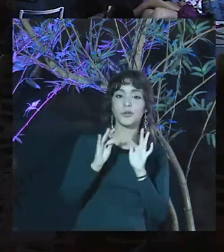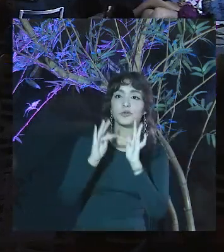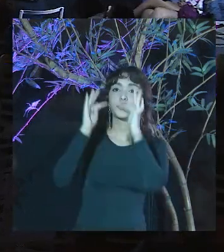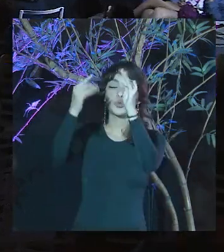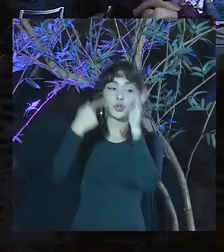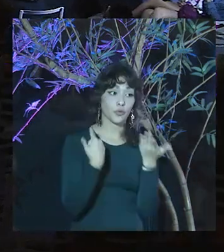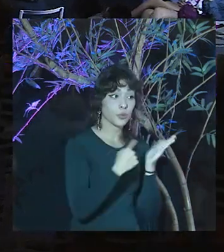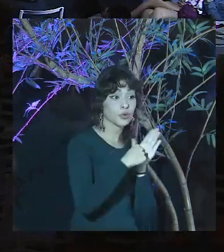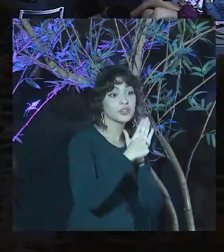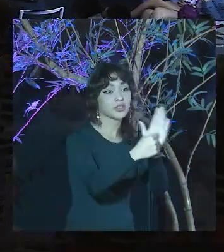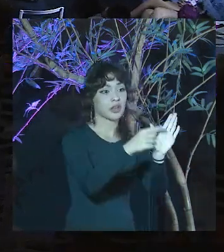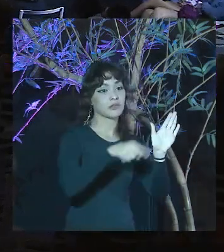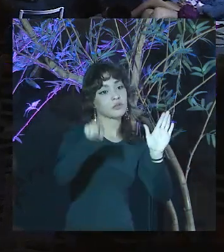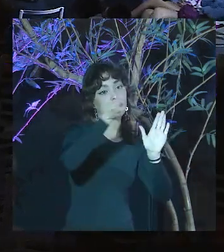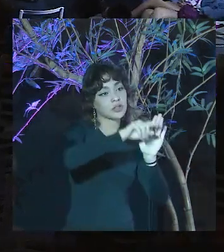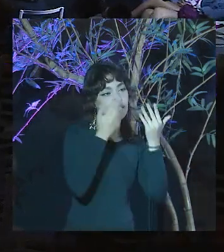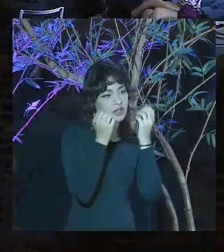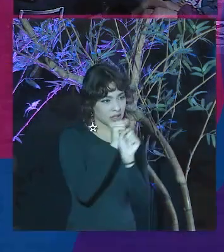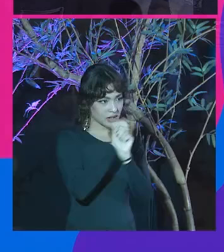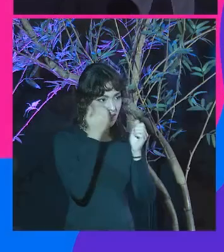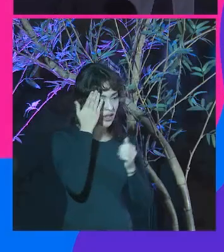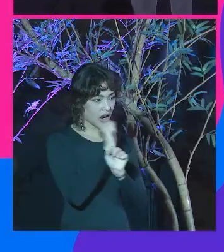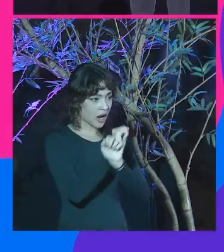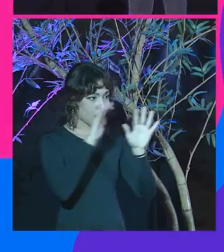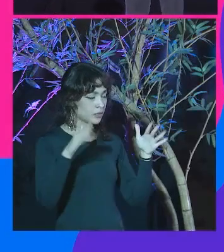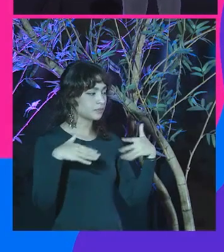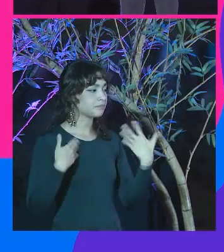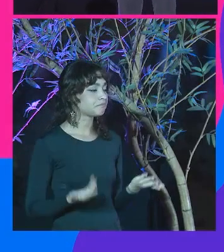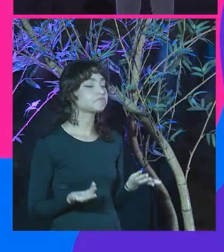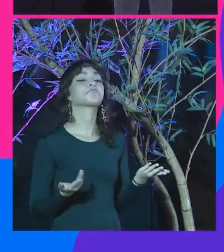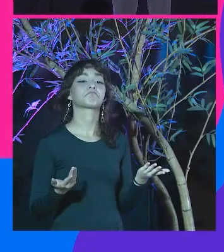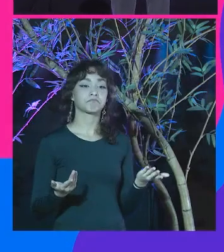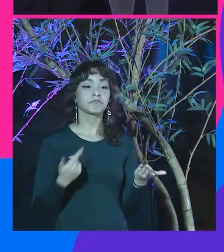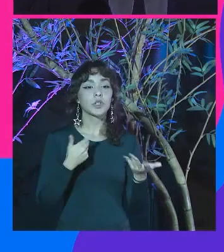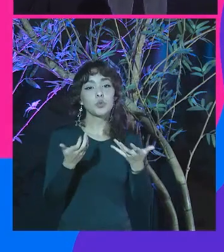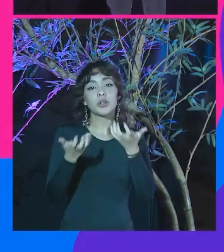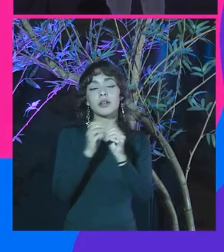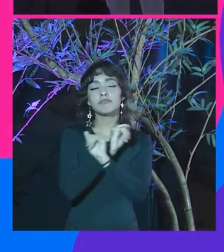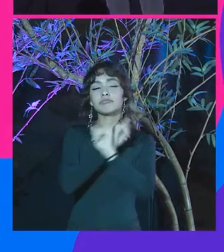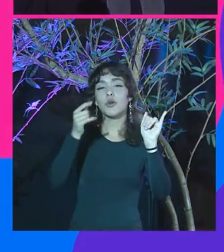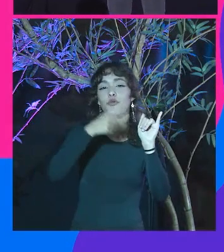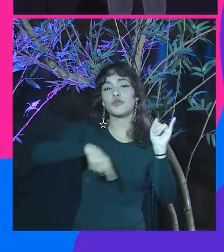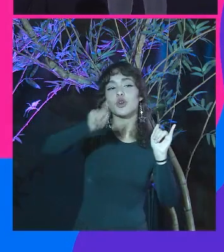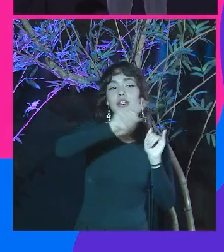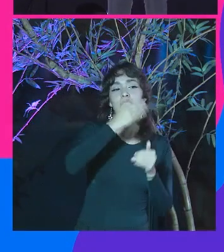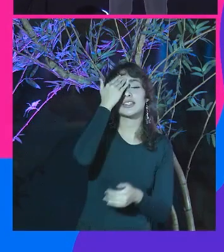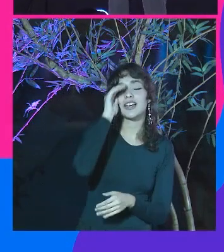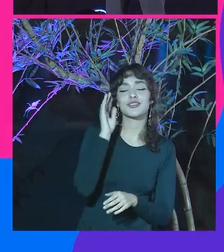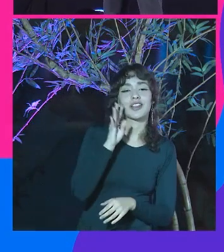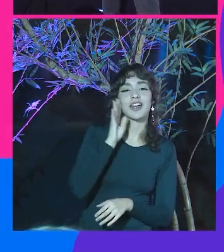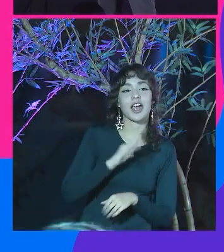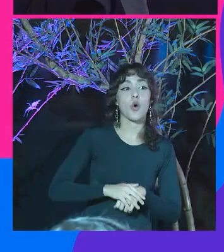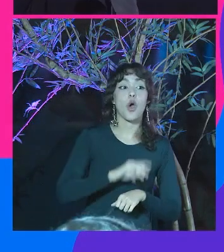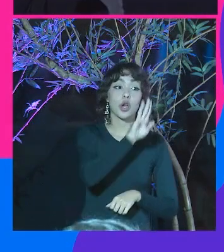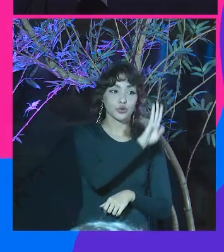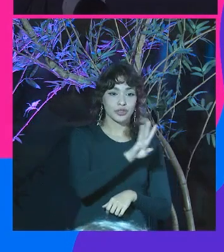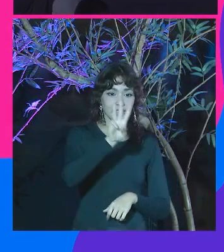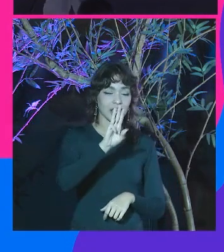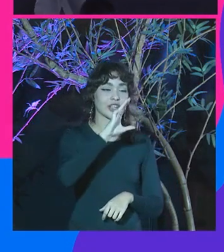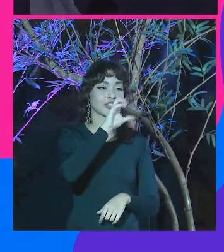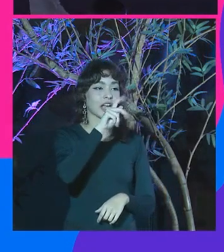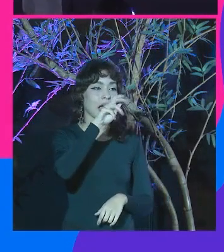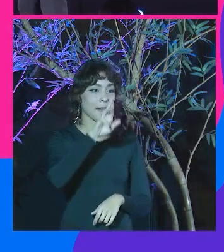demonstrar isso para vocês. Eu só queria deixar um recado que acho que é legal vocês saberem. Dentro do site